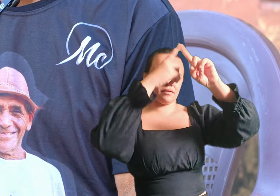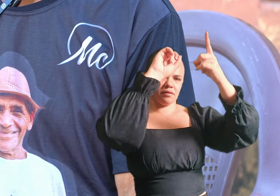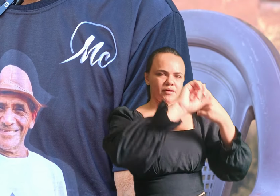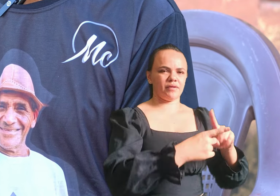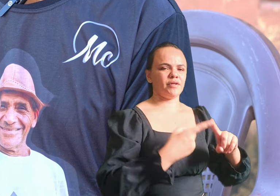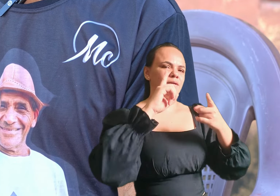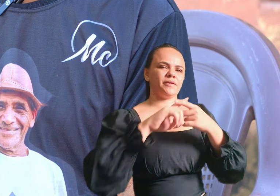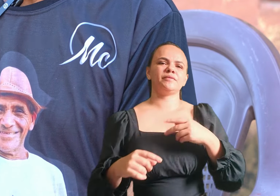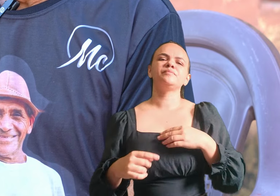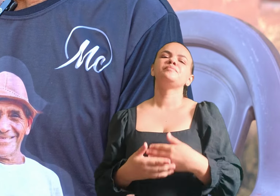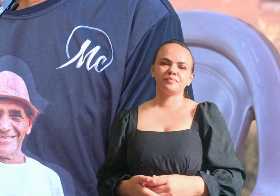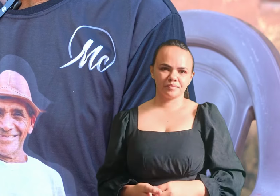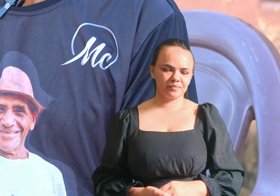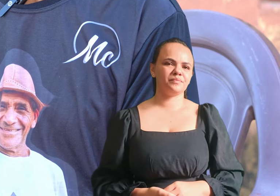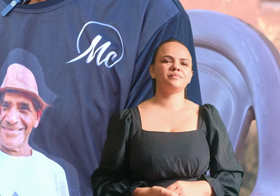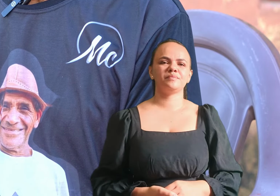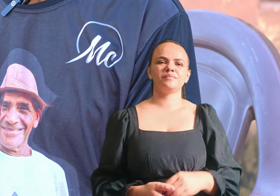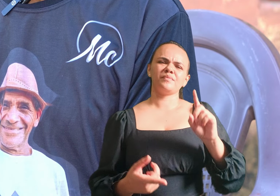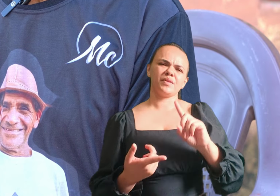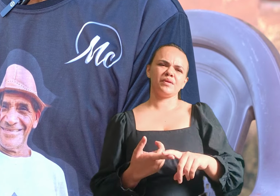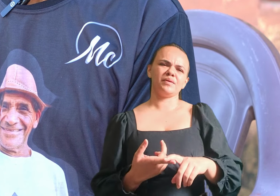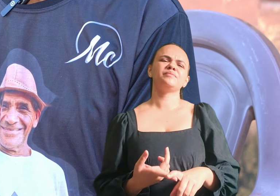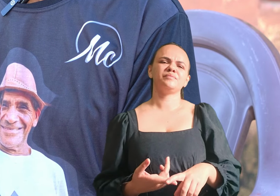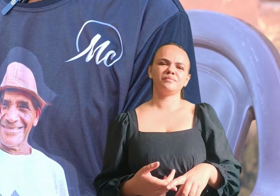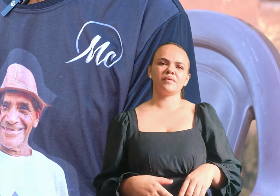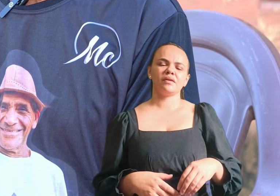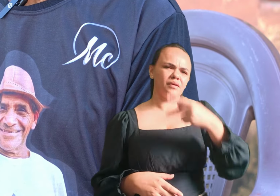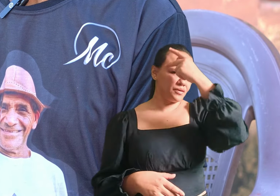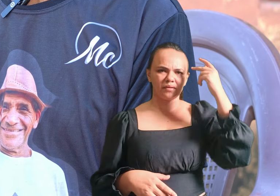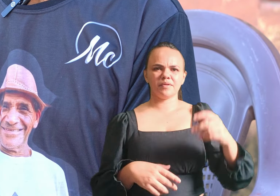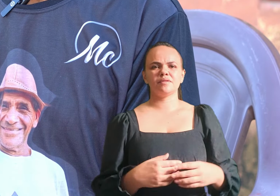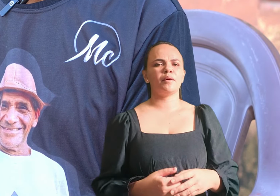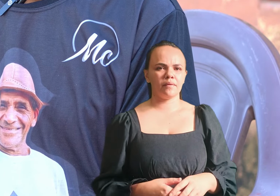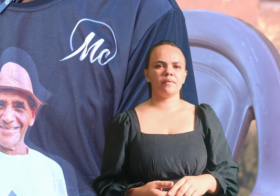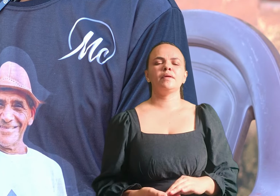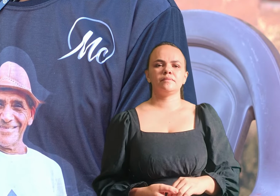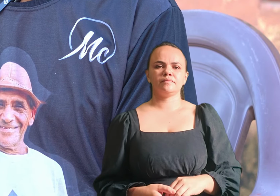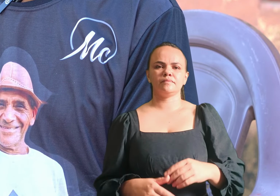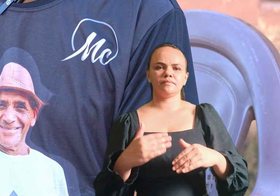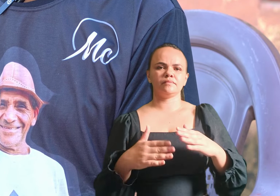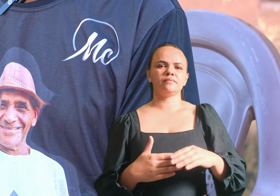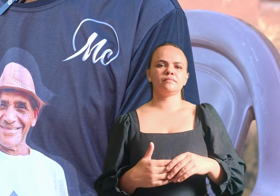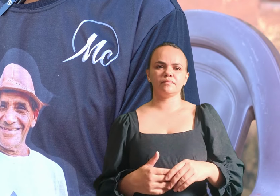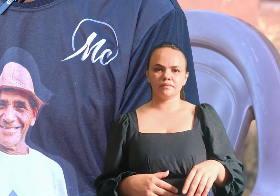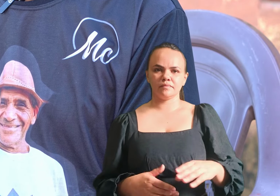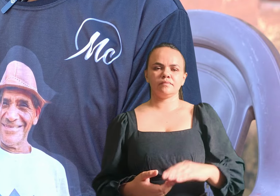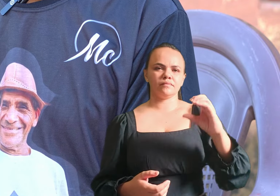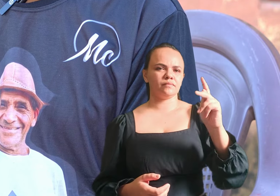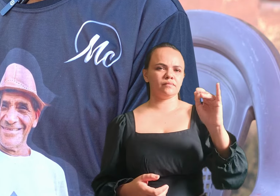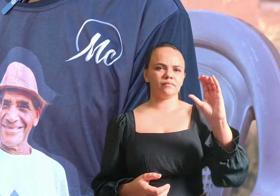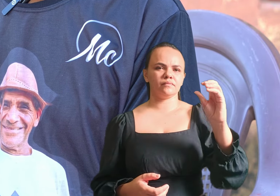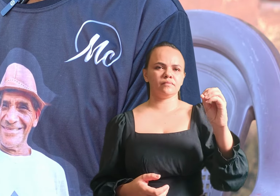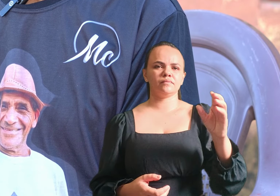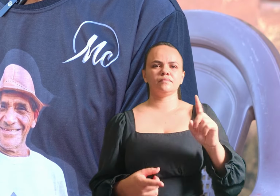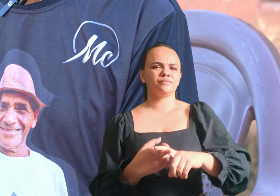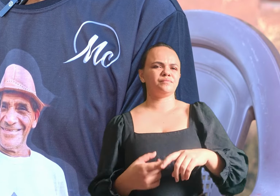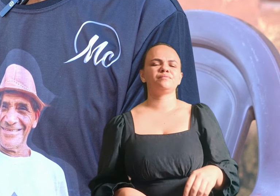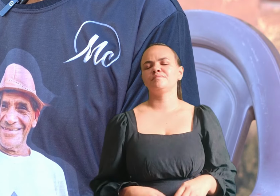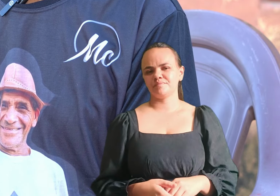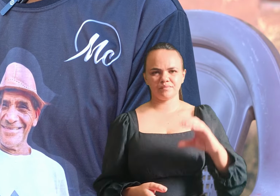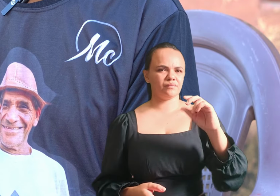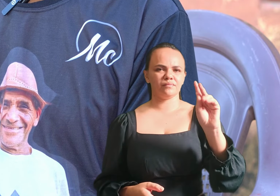e Zé Raimundo Chico Gom meu tio Biano e o finado Chico meu tio também Chico de